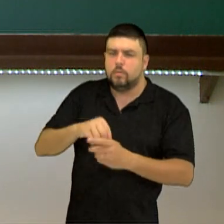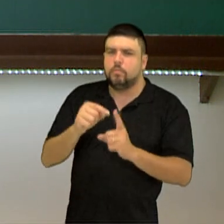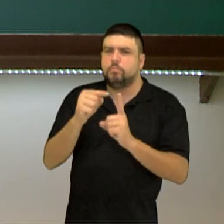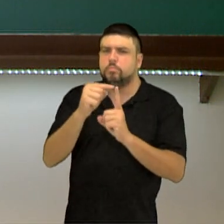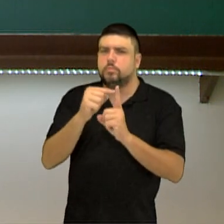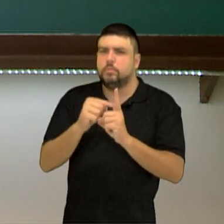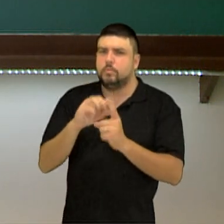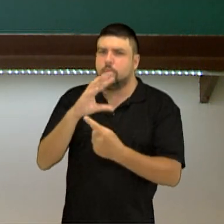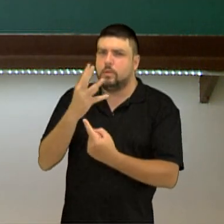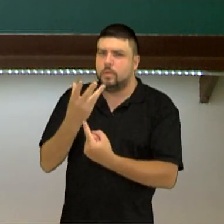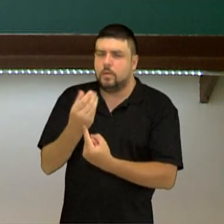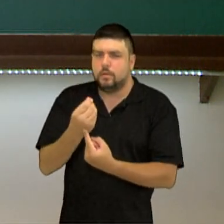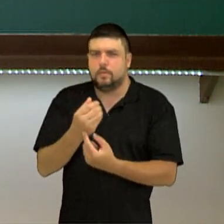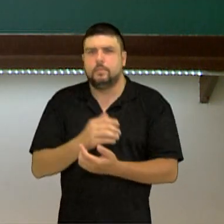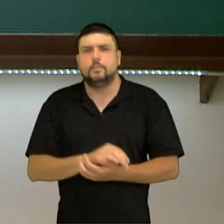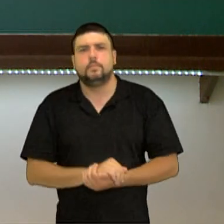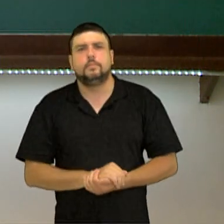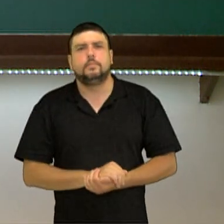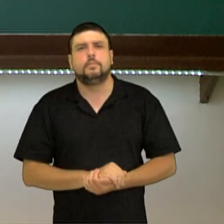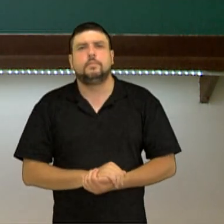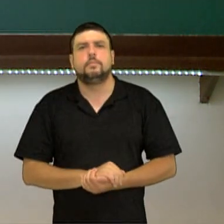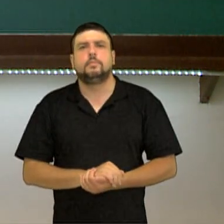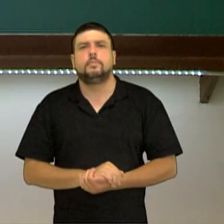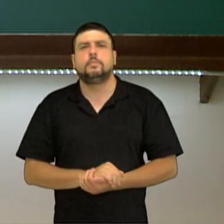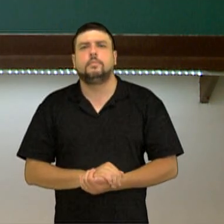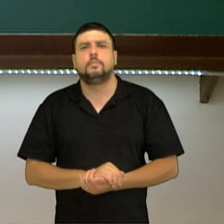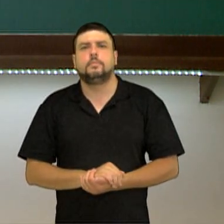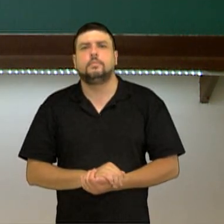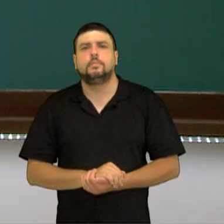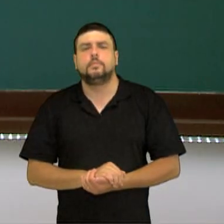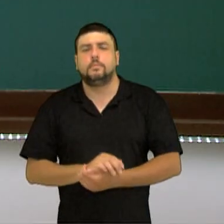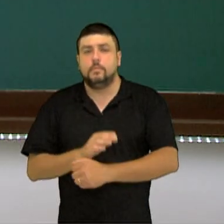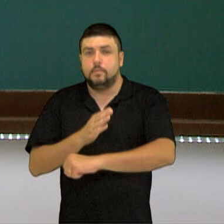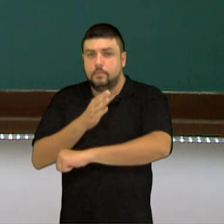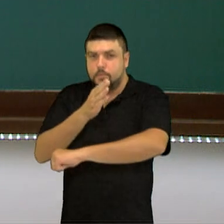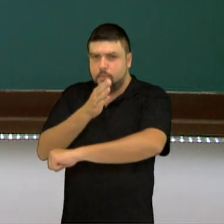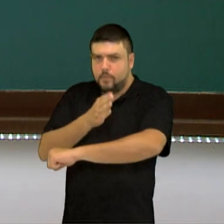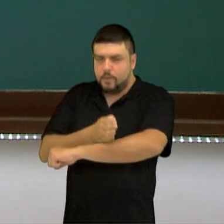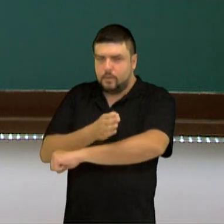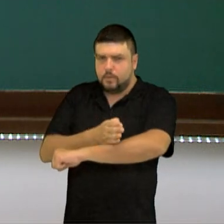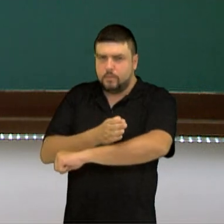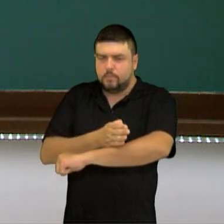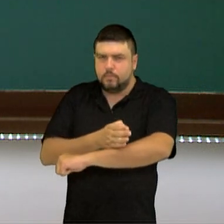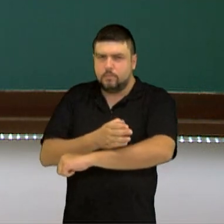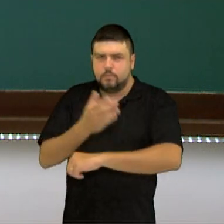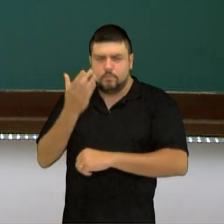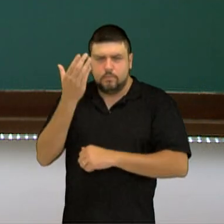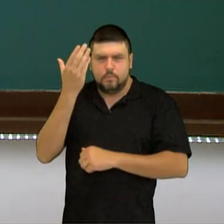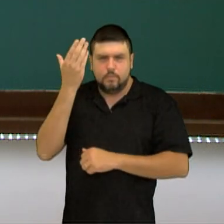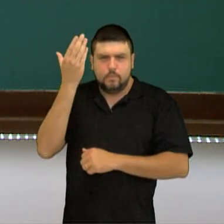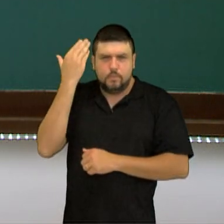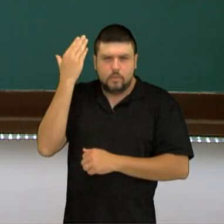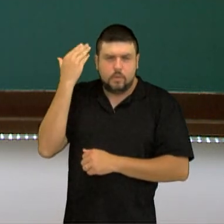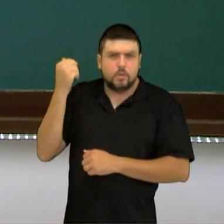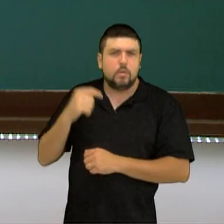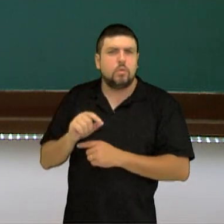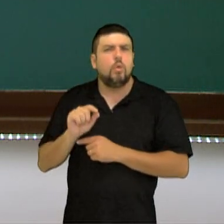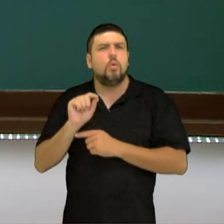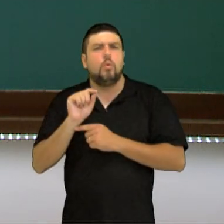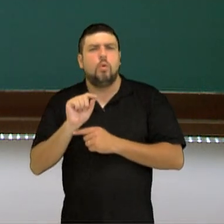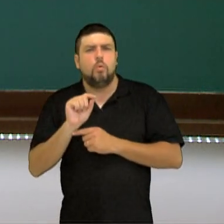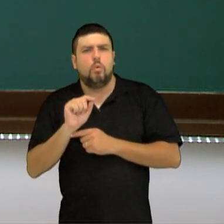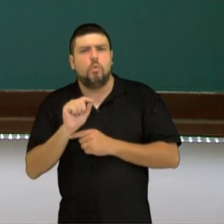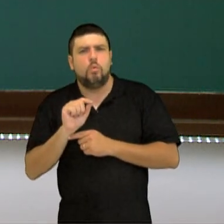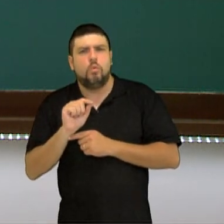arte. Bom, na Idade Média, quando a química ainda não